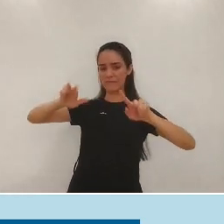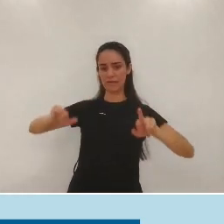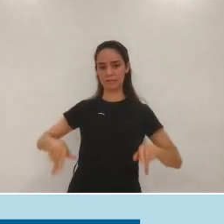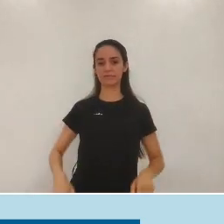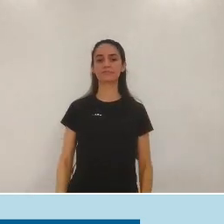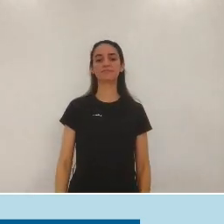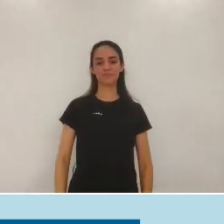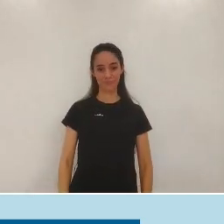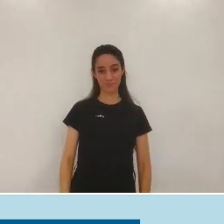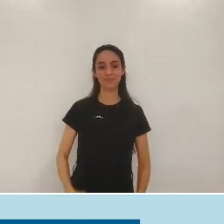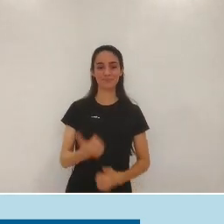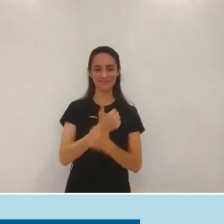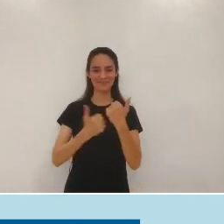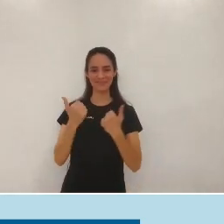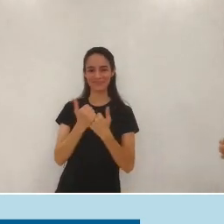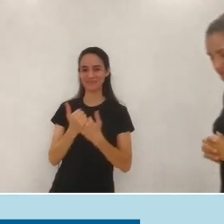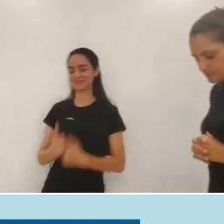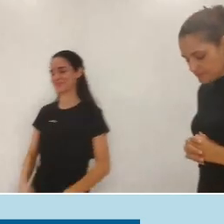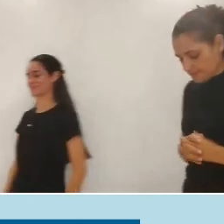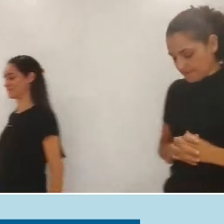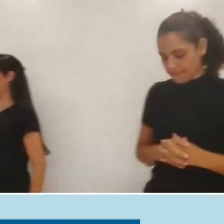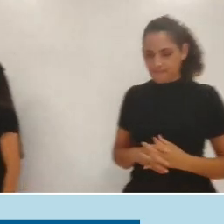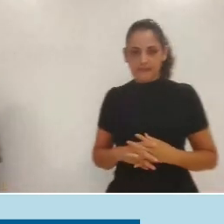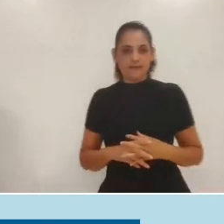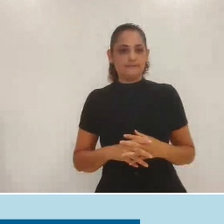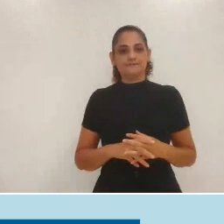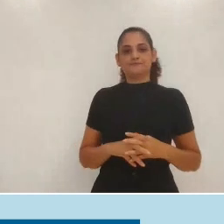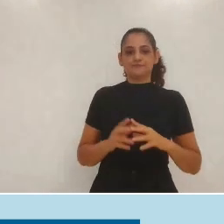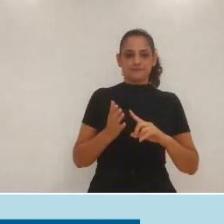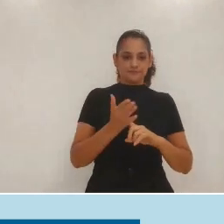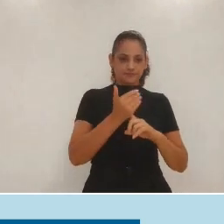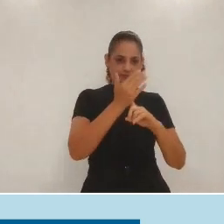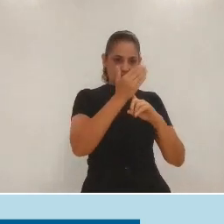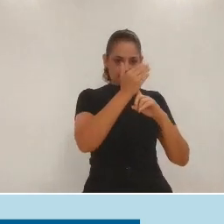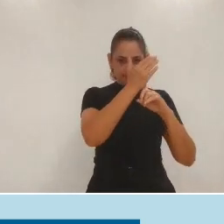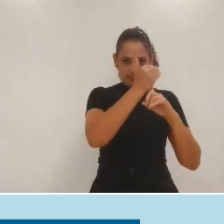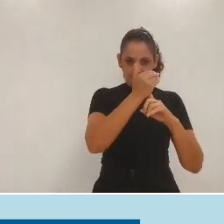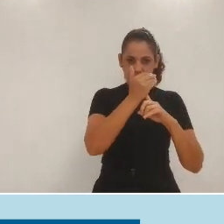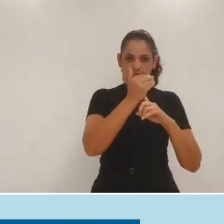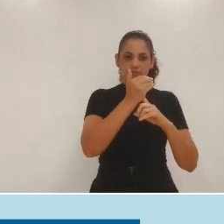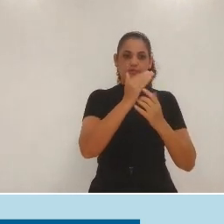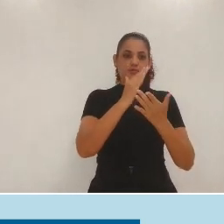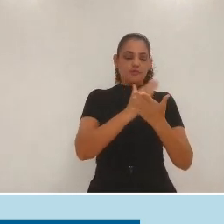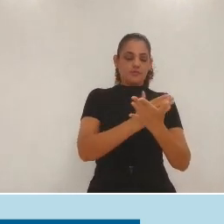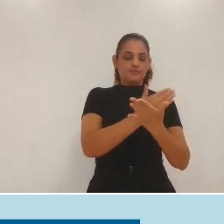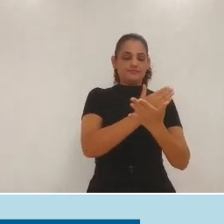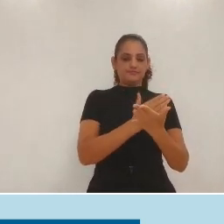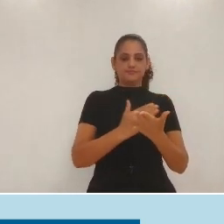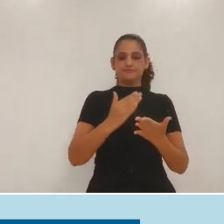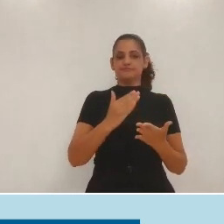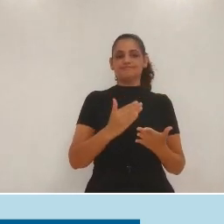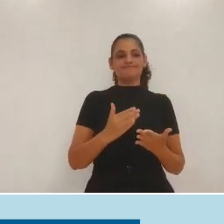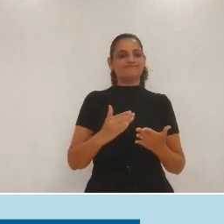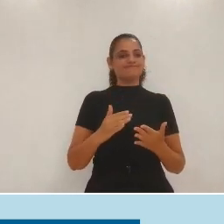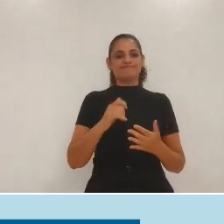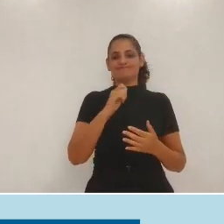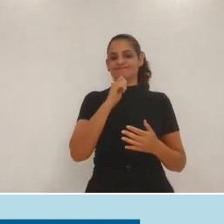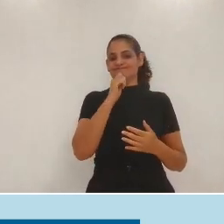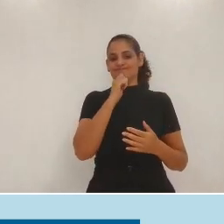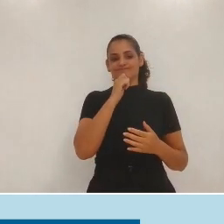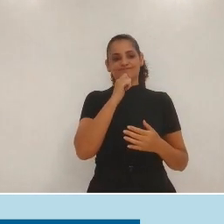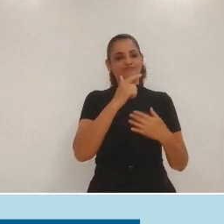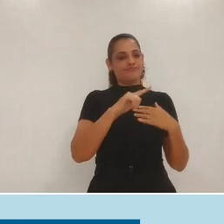E ainda não existe tecnologia capaz de separar quais dessas diferenças são genéticas, quais